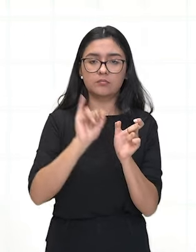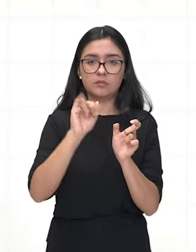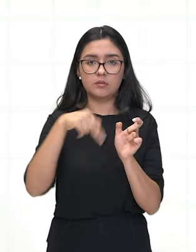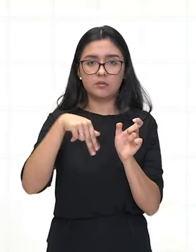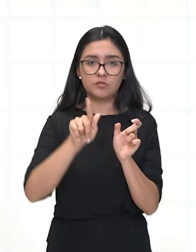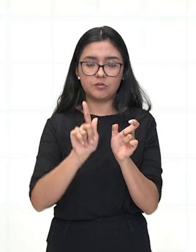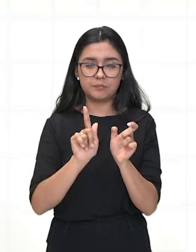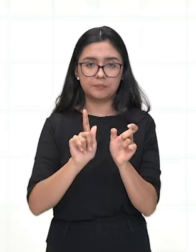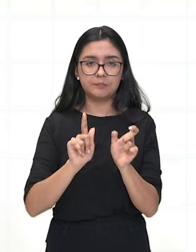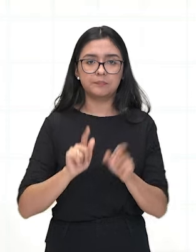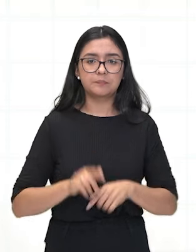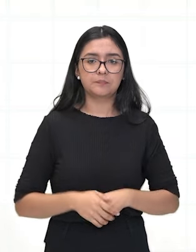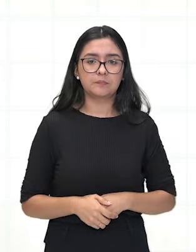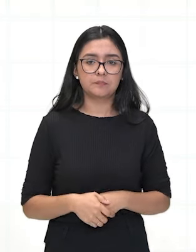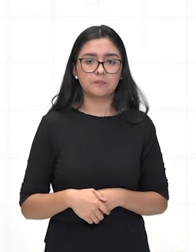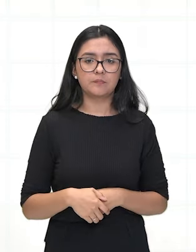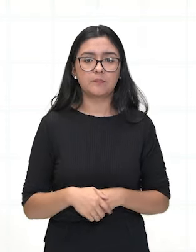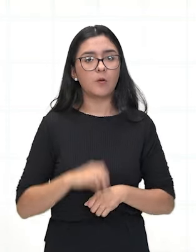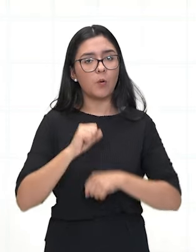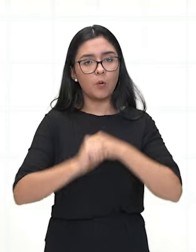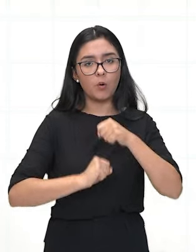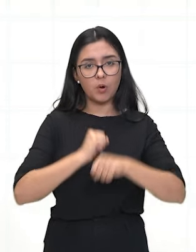ing correndo